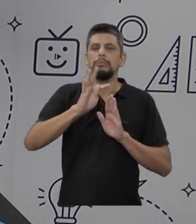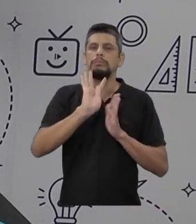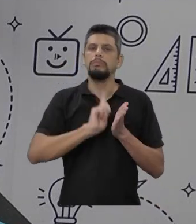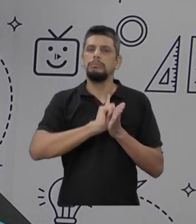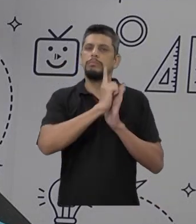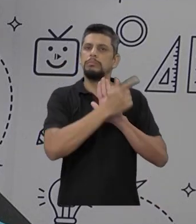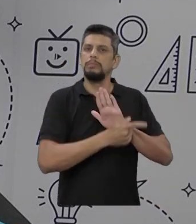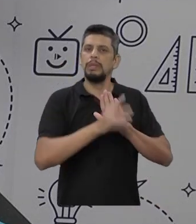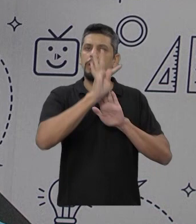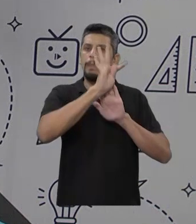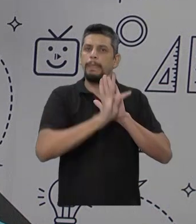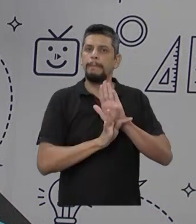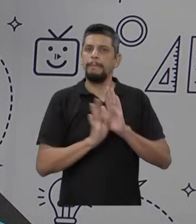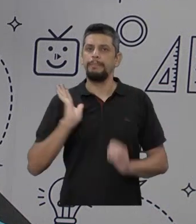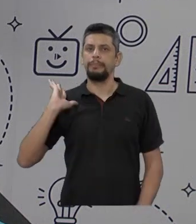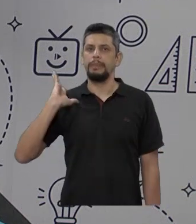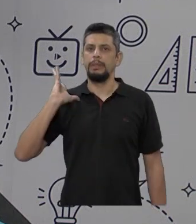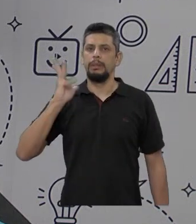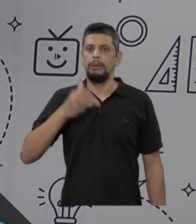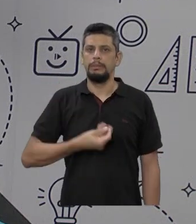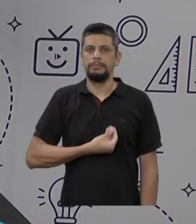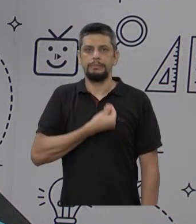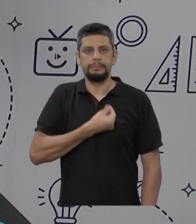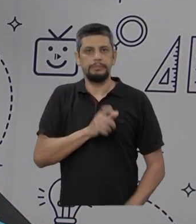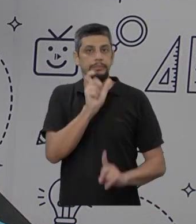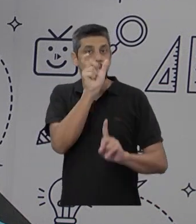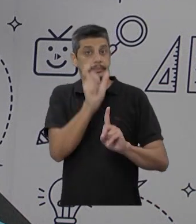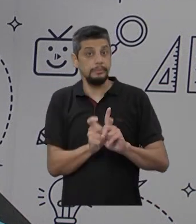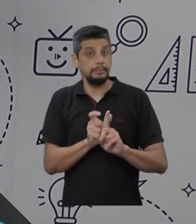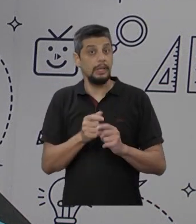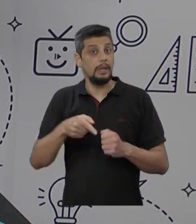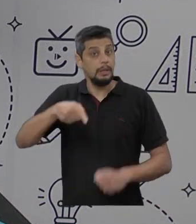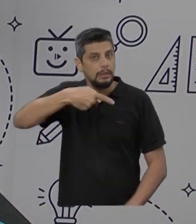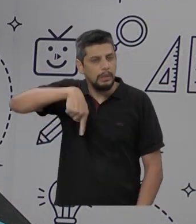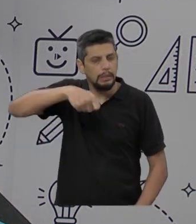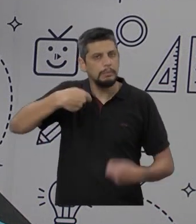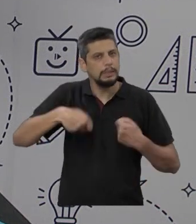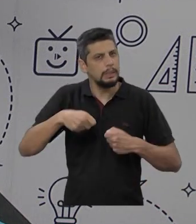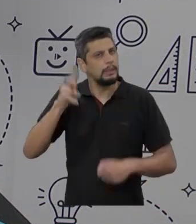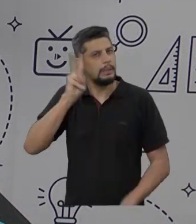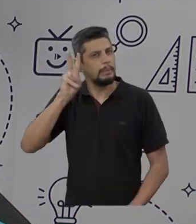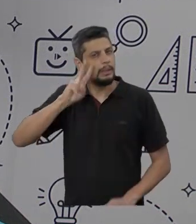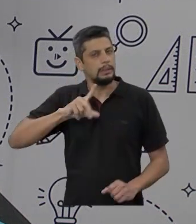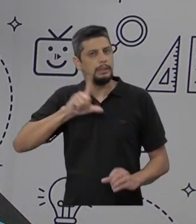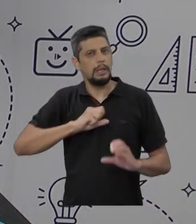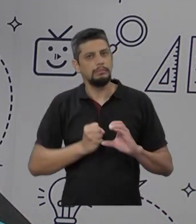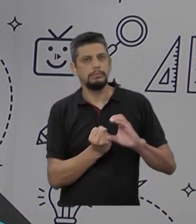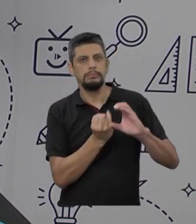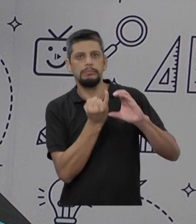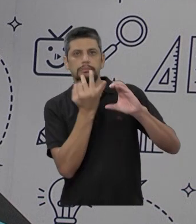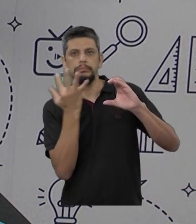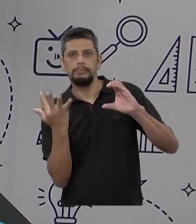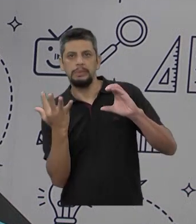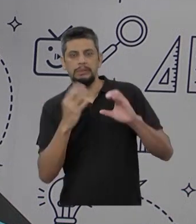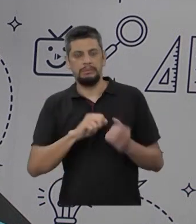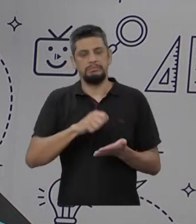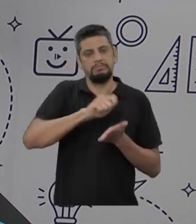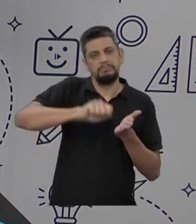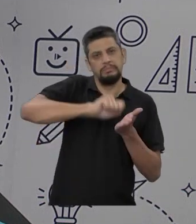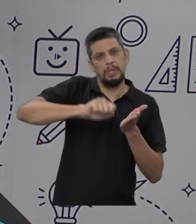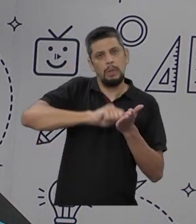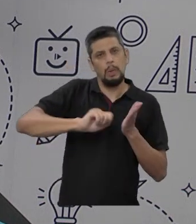Voltando ao gênero textual biografia, nós precisamos lembrar que ele tem características na